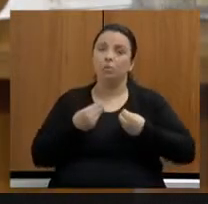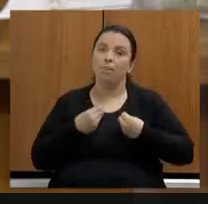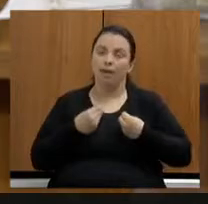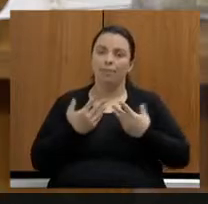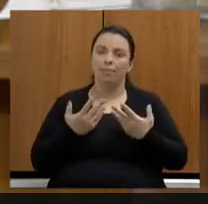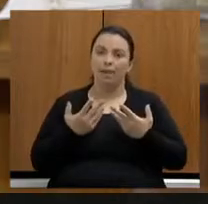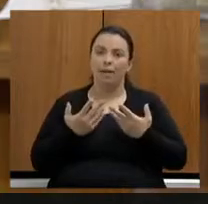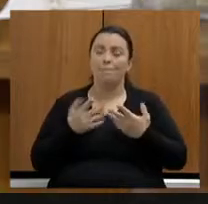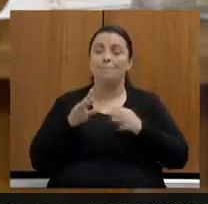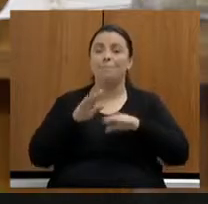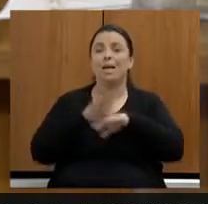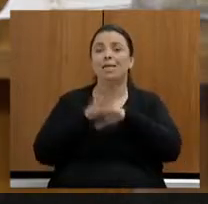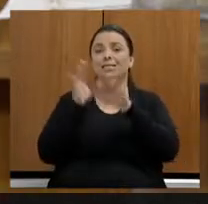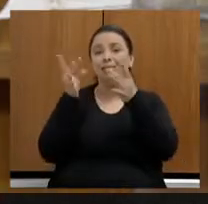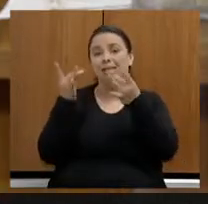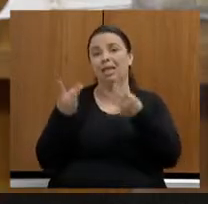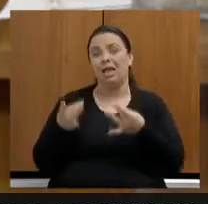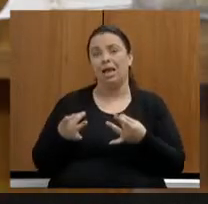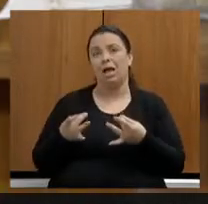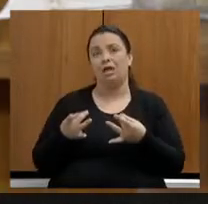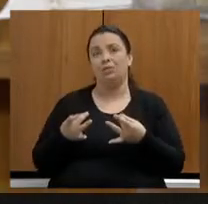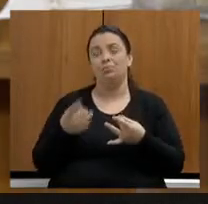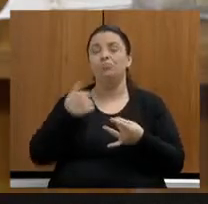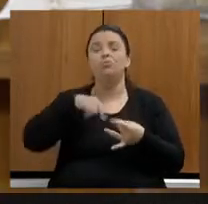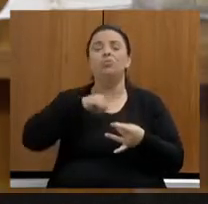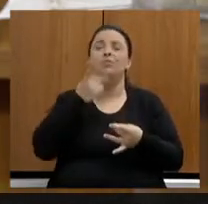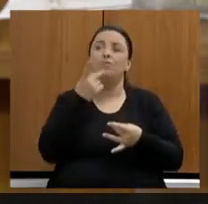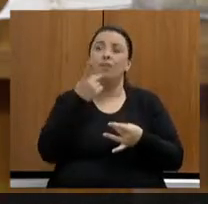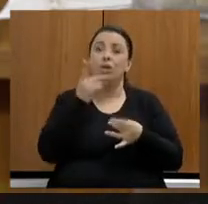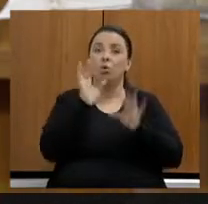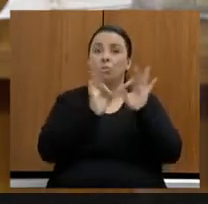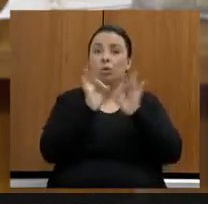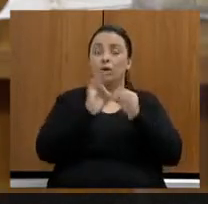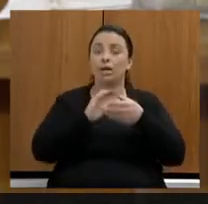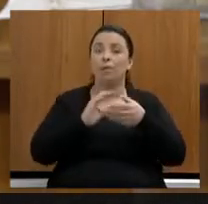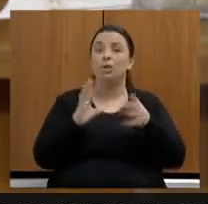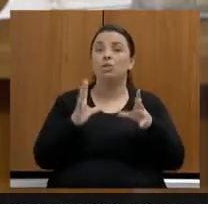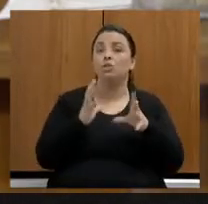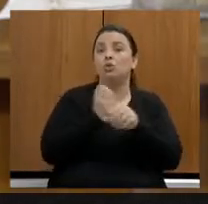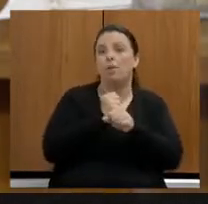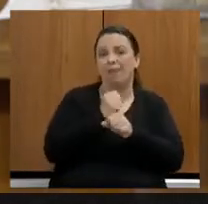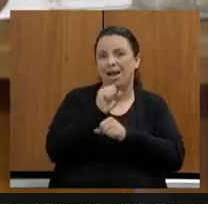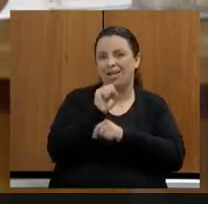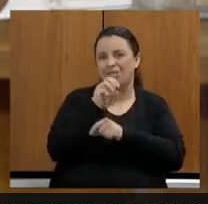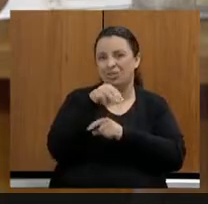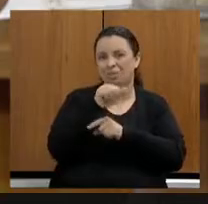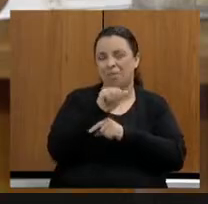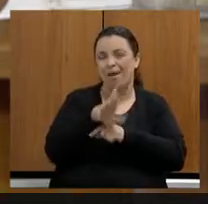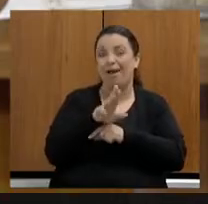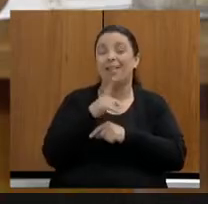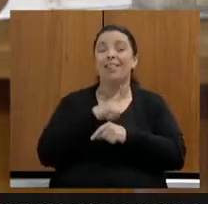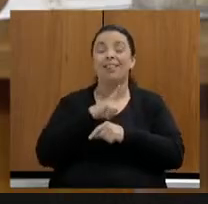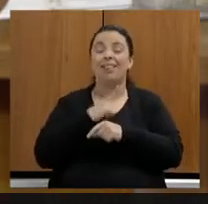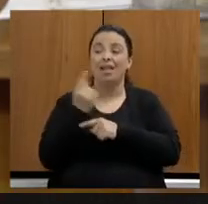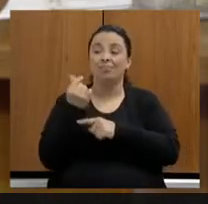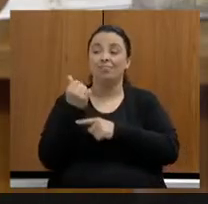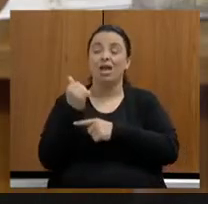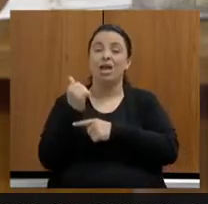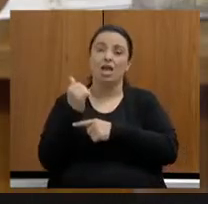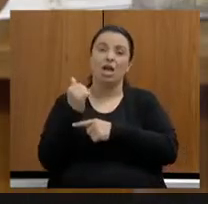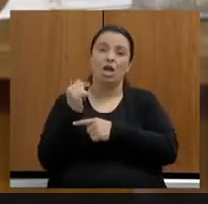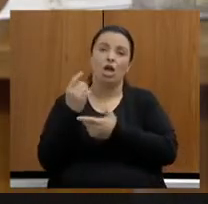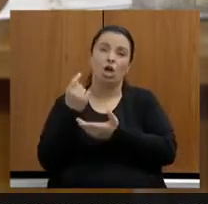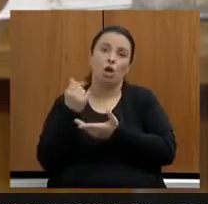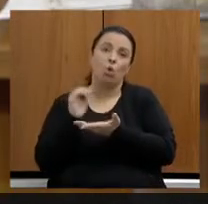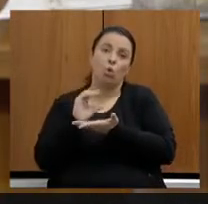mais detalhadamente porque a gente vem dizendo que o programa somar é feito com recursos do fundeb nós